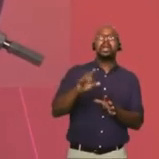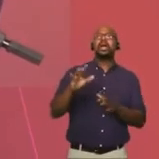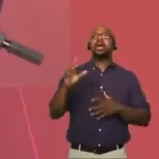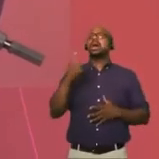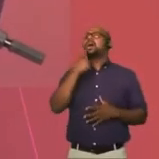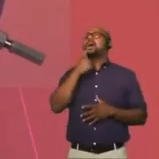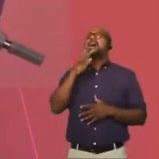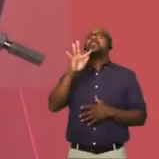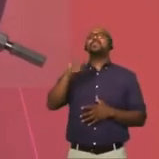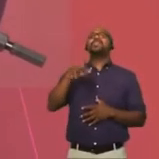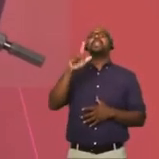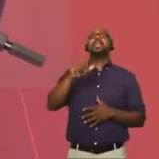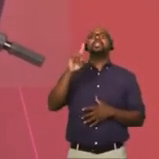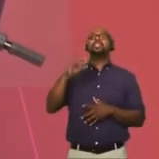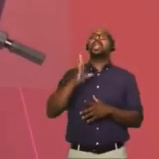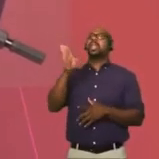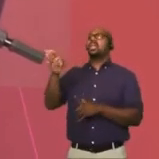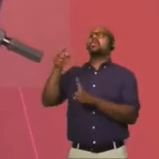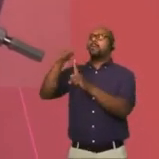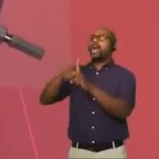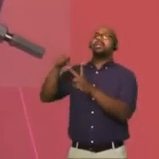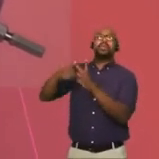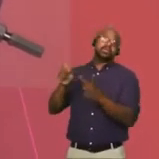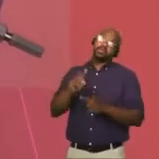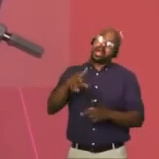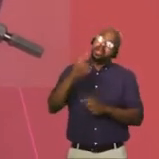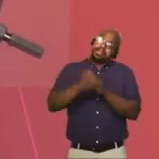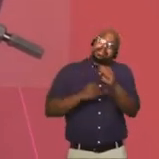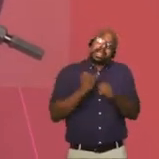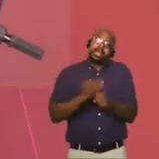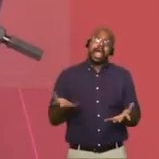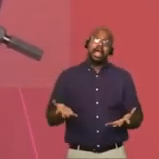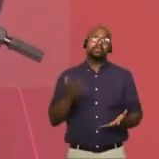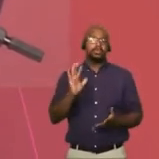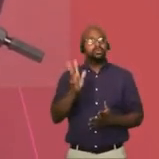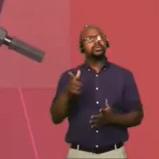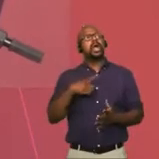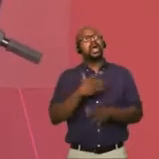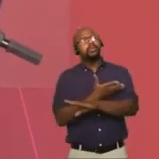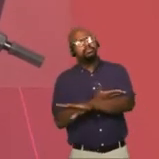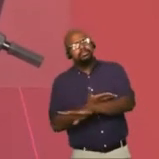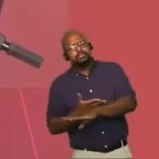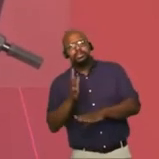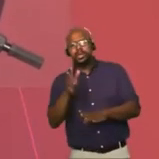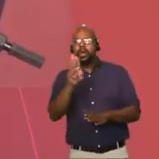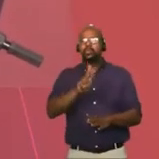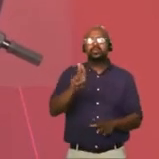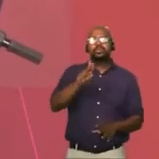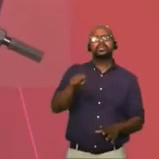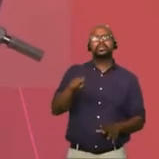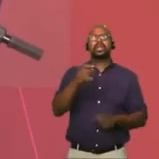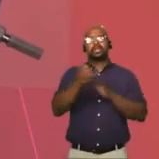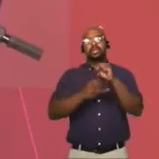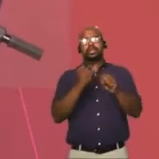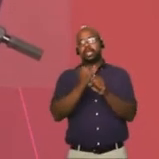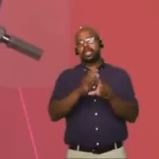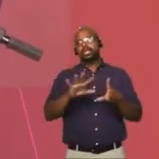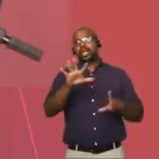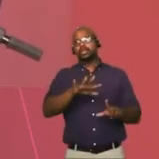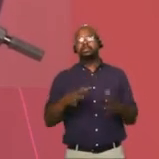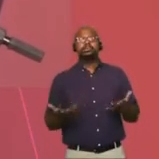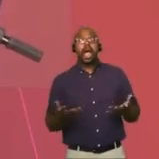Finlândia e ele próprio todo mês era pela internet então eu já tinha alguma forma de utilização da internet